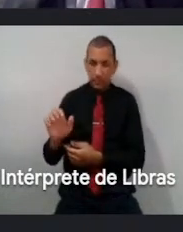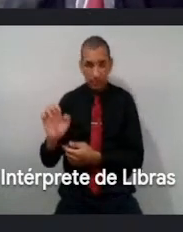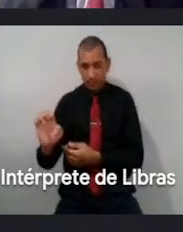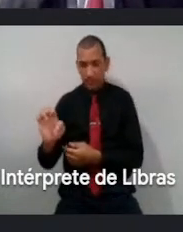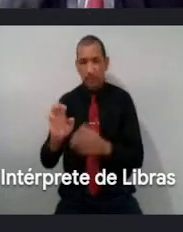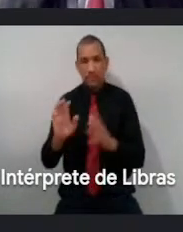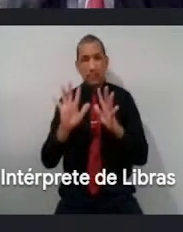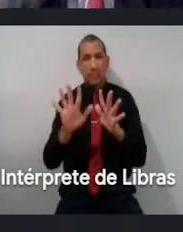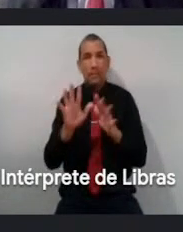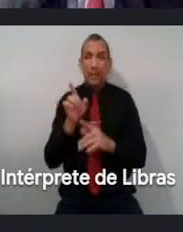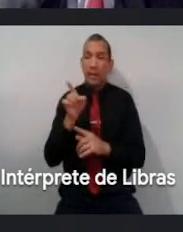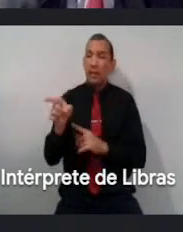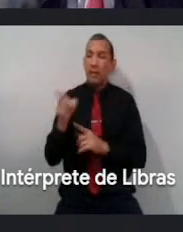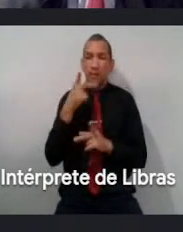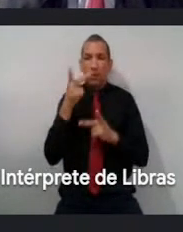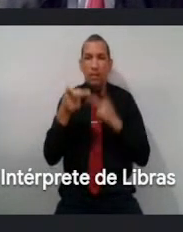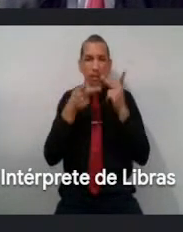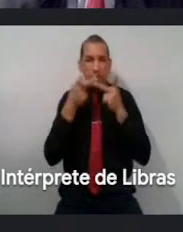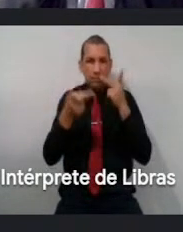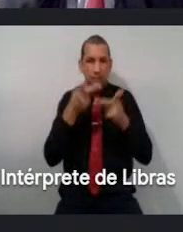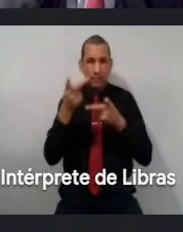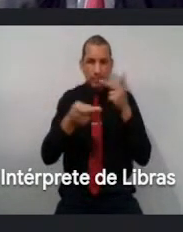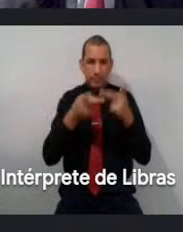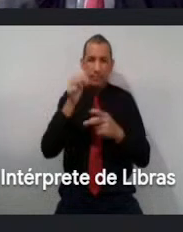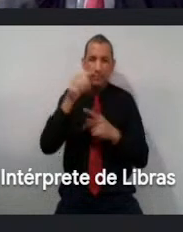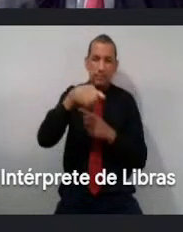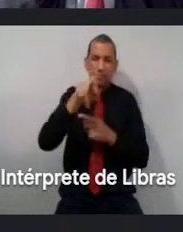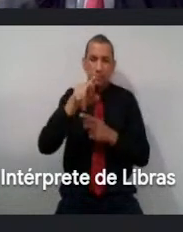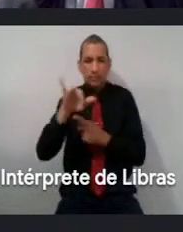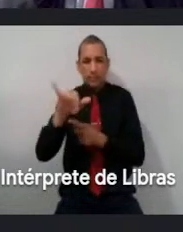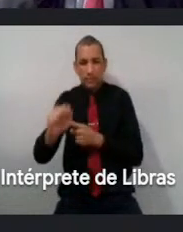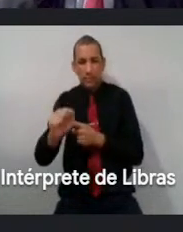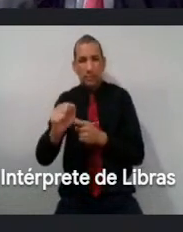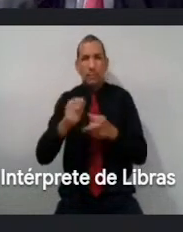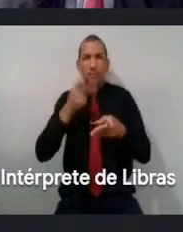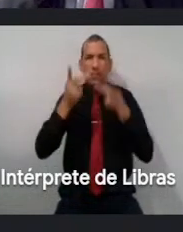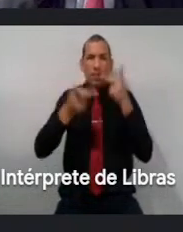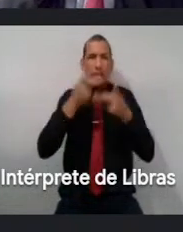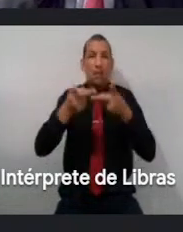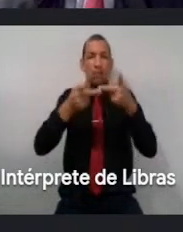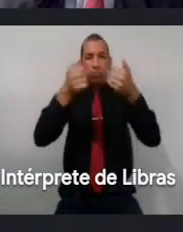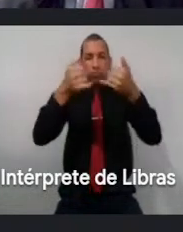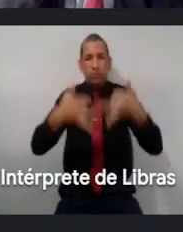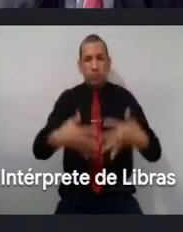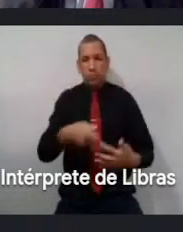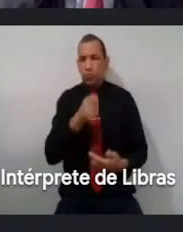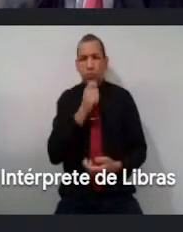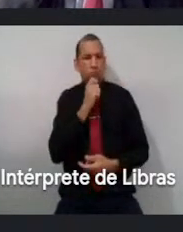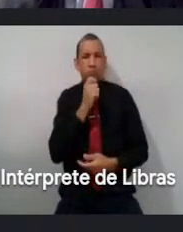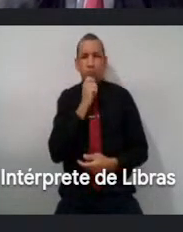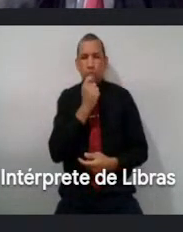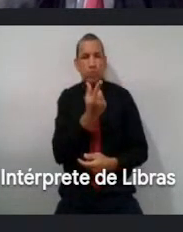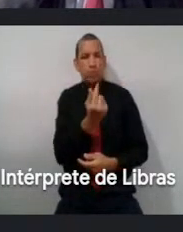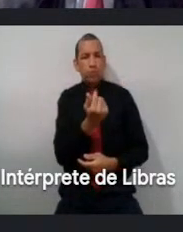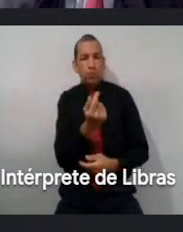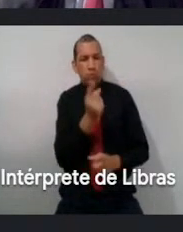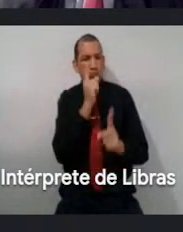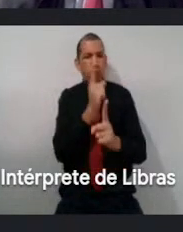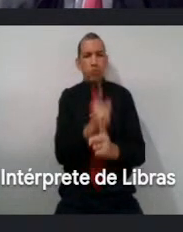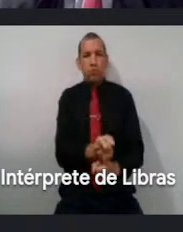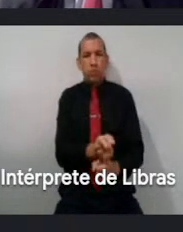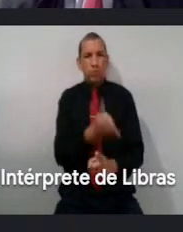seu depoimento seu presente a primeira recorrente a suar Maria de Jesus ela alegou desconhecer A Origem o